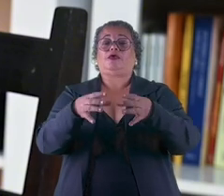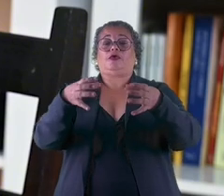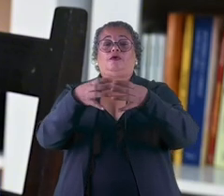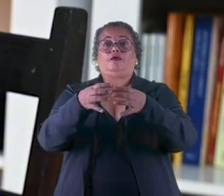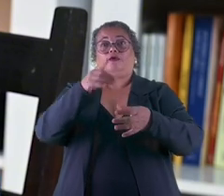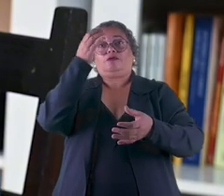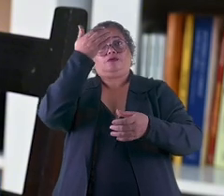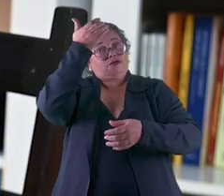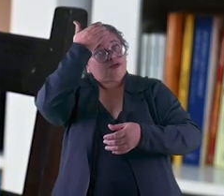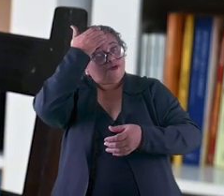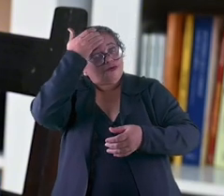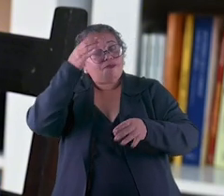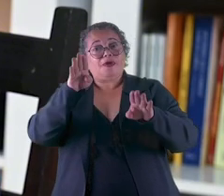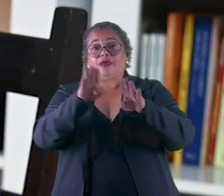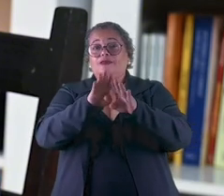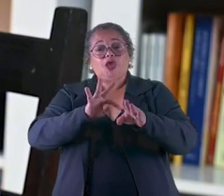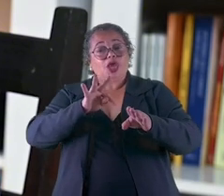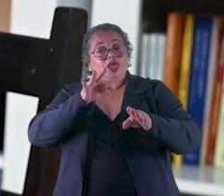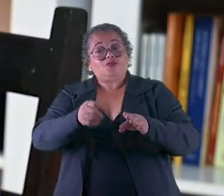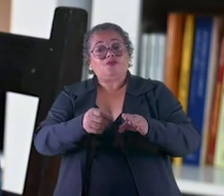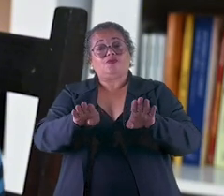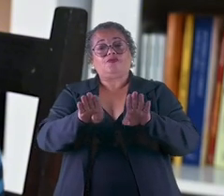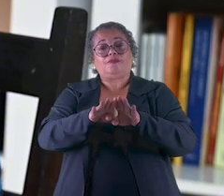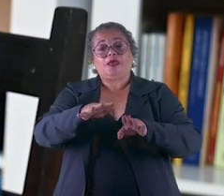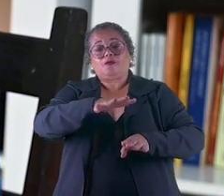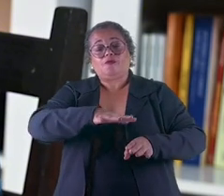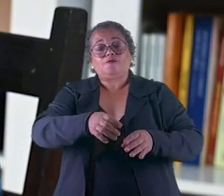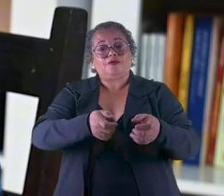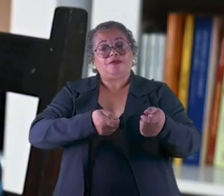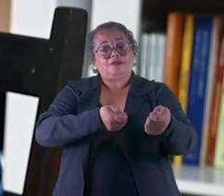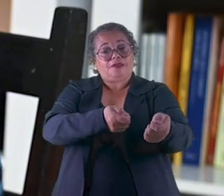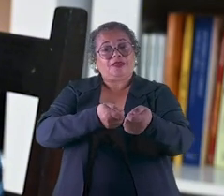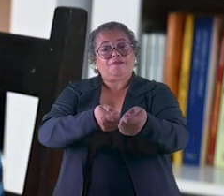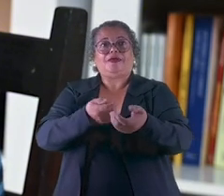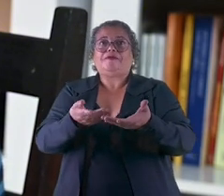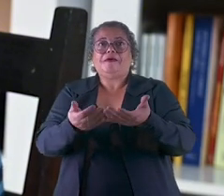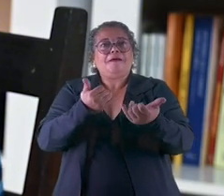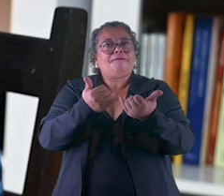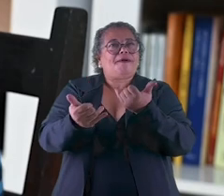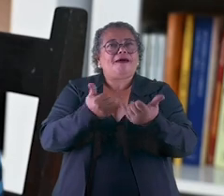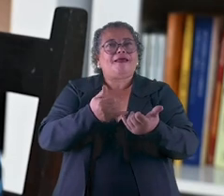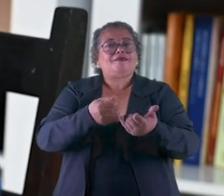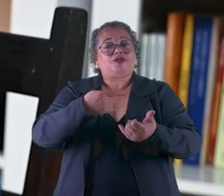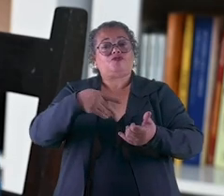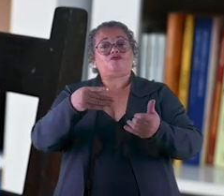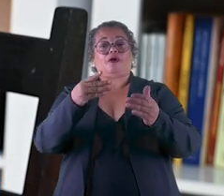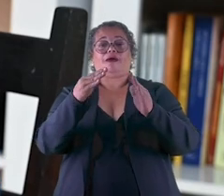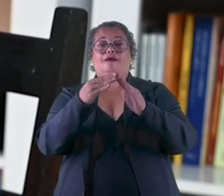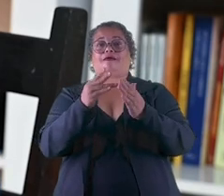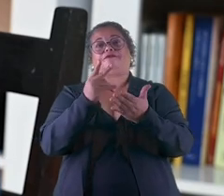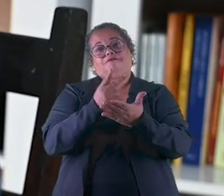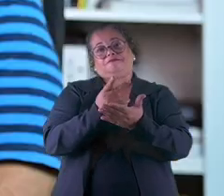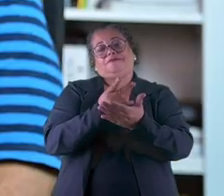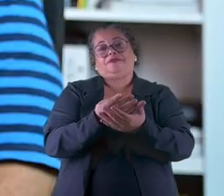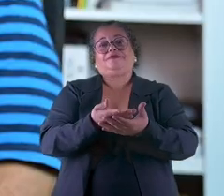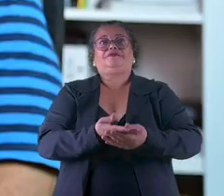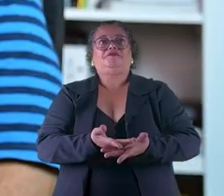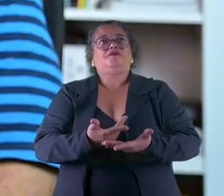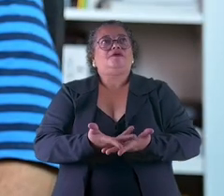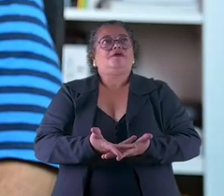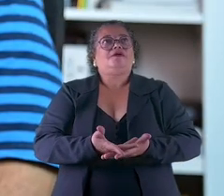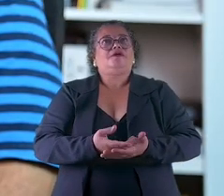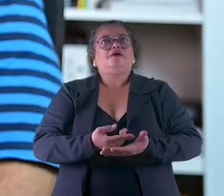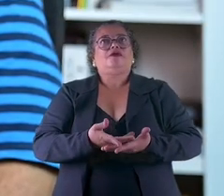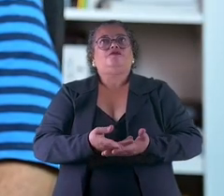das enfermeiras, dos enfermeiros, até o porteiro e o pessoal da parte da limpeza. É assim, é como se estivesse em casa mesmo.